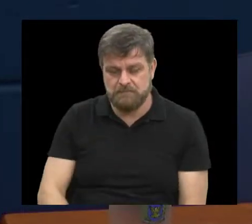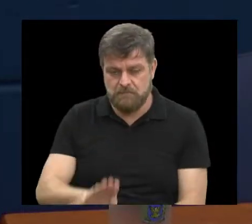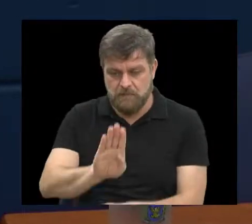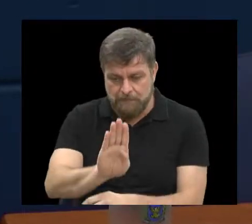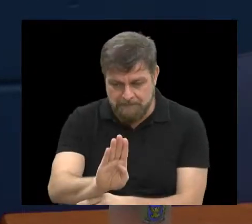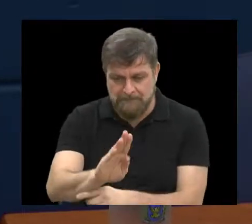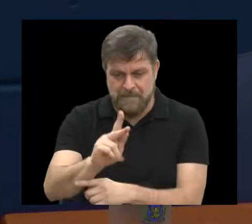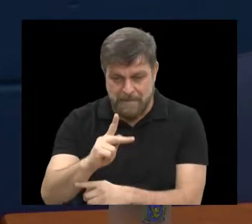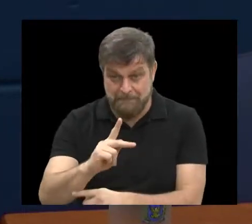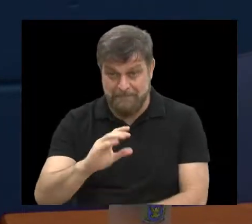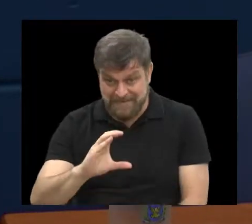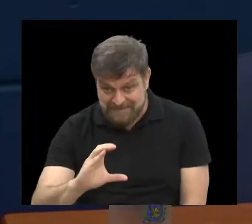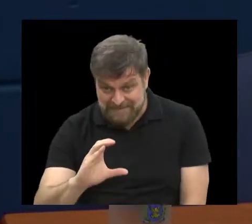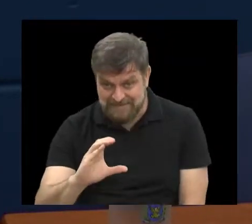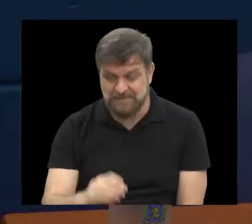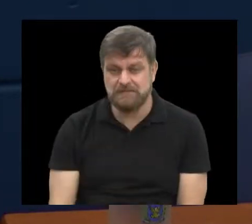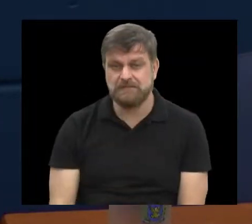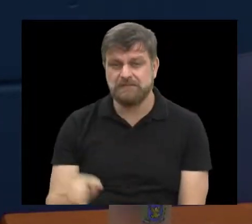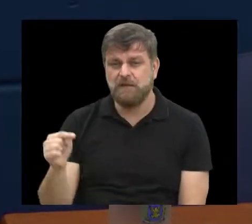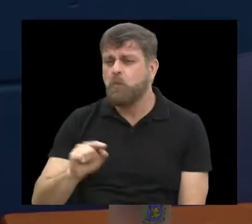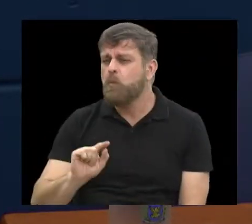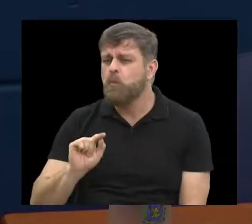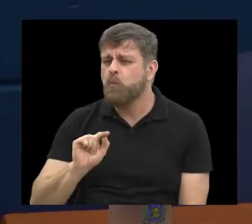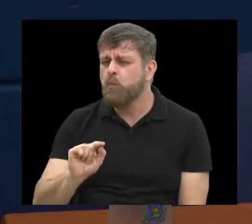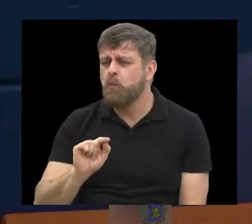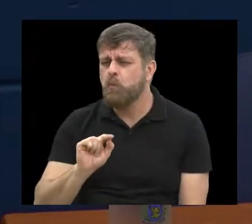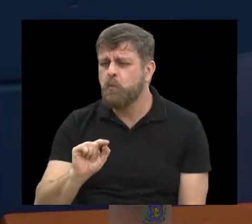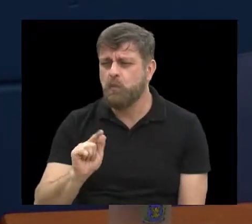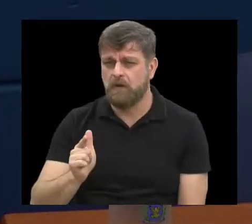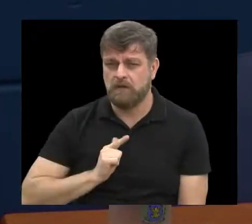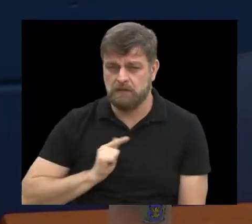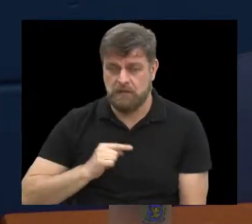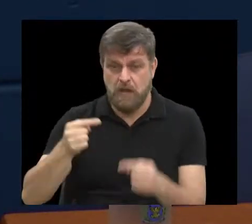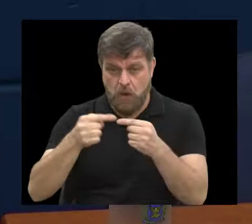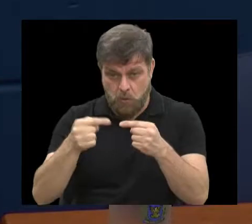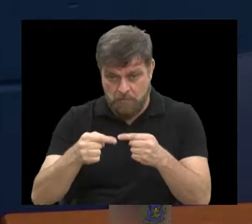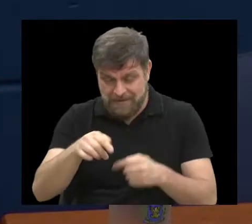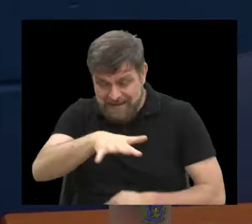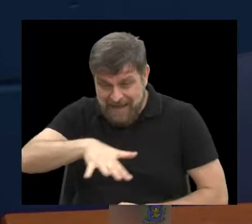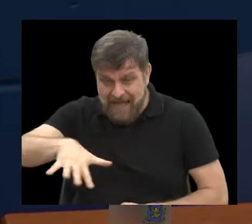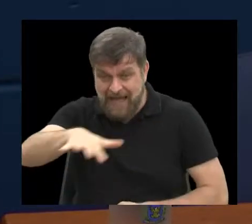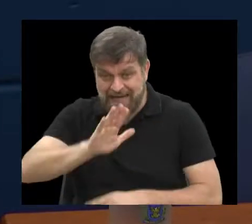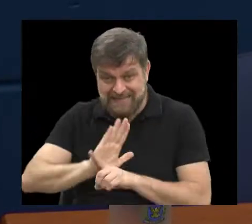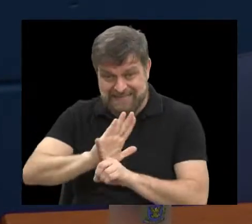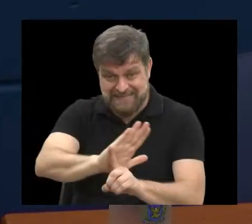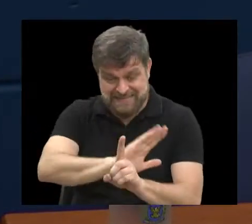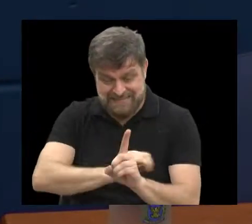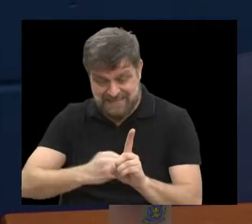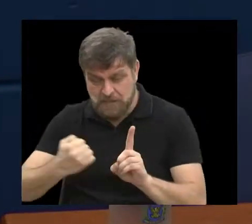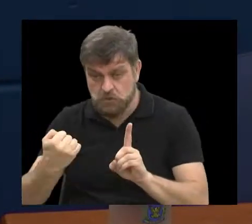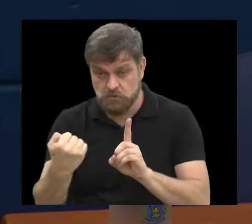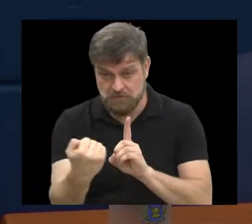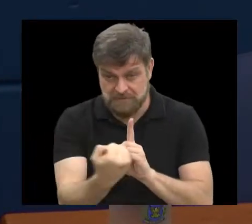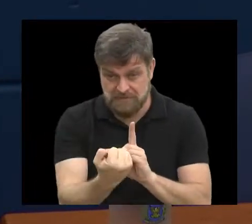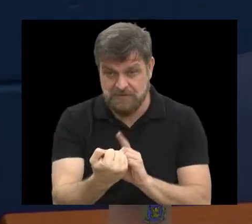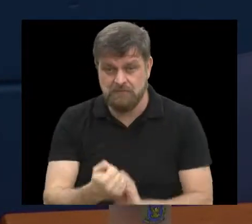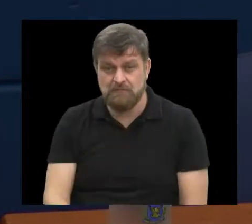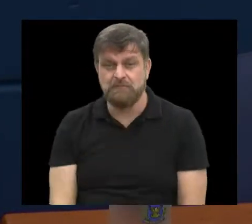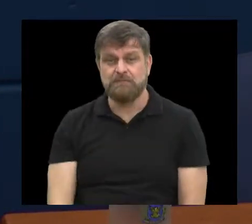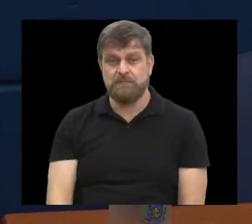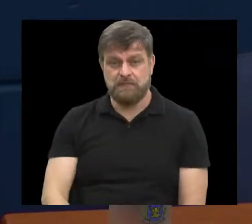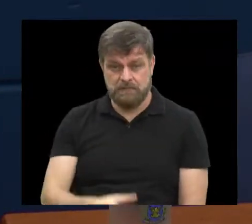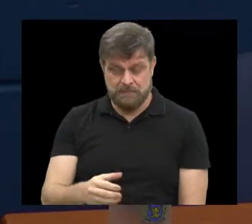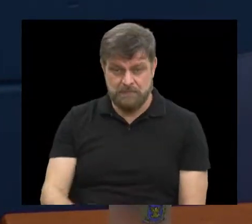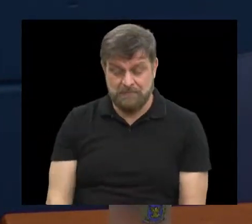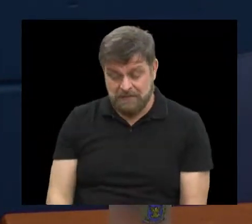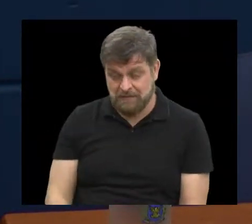prestação continuada, ele faz parte da assistência social, né? É um benefício